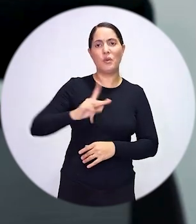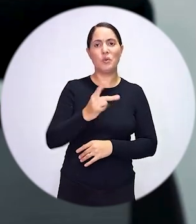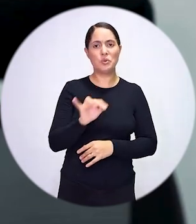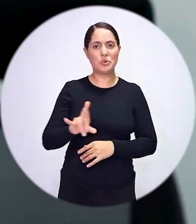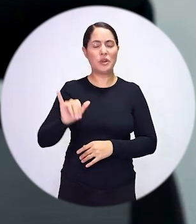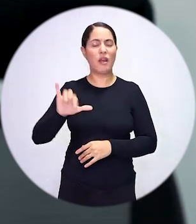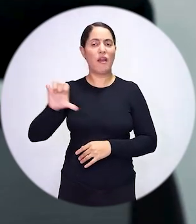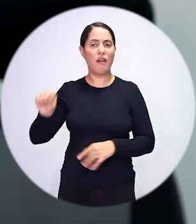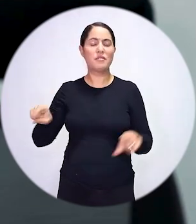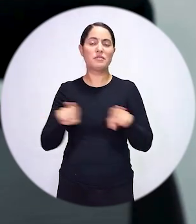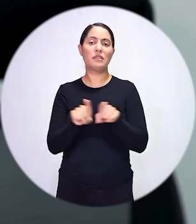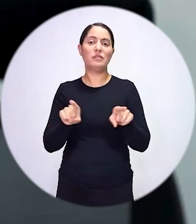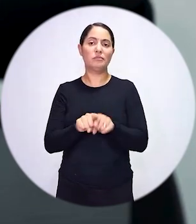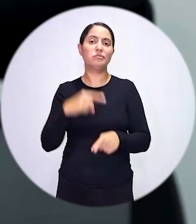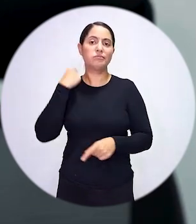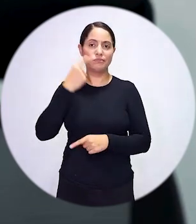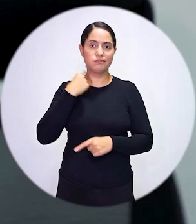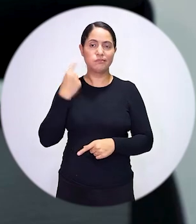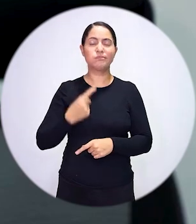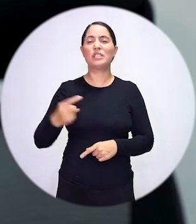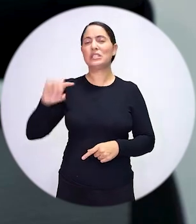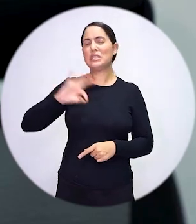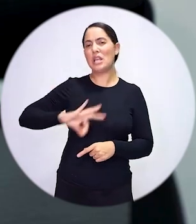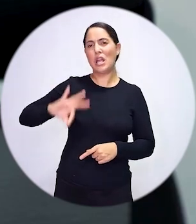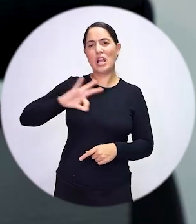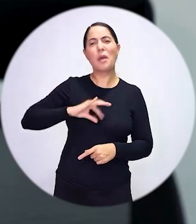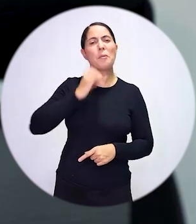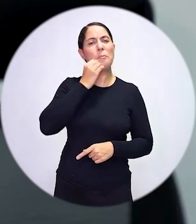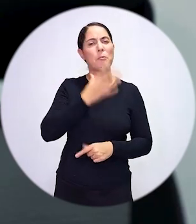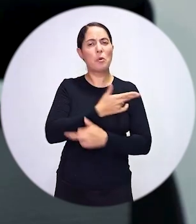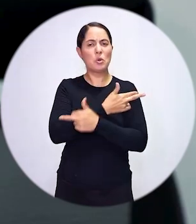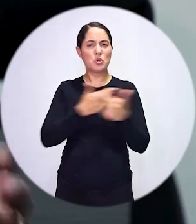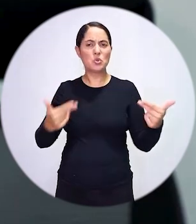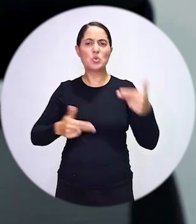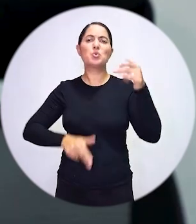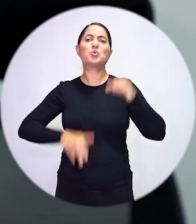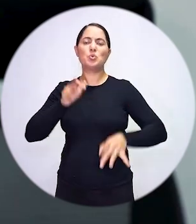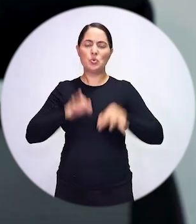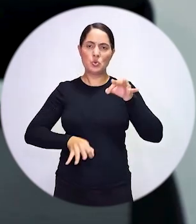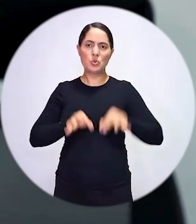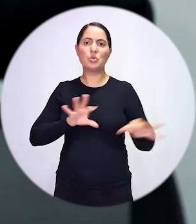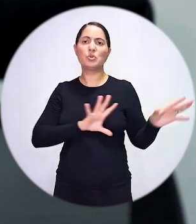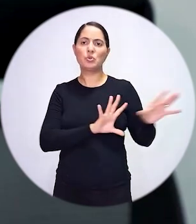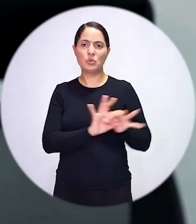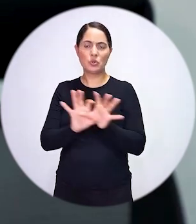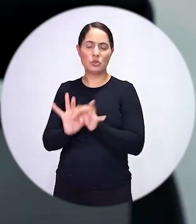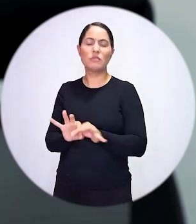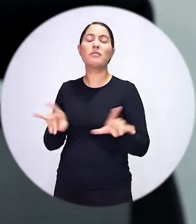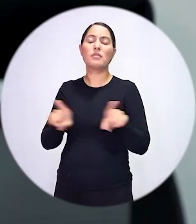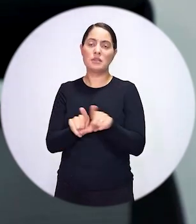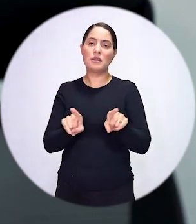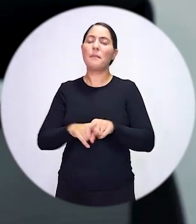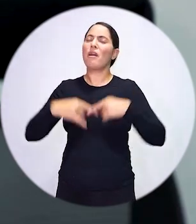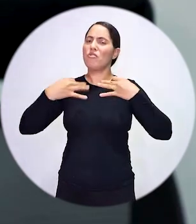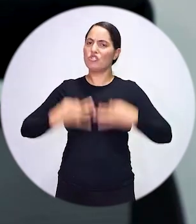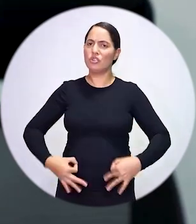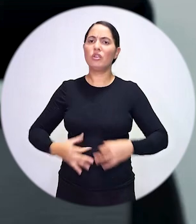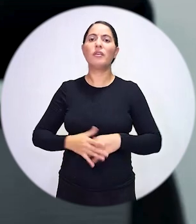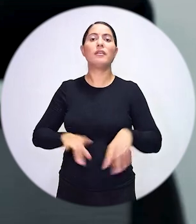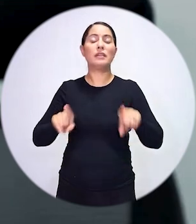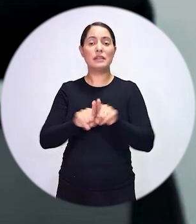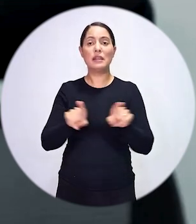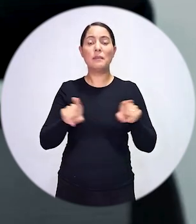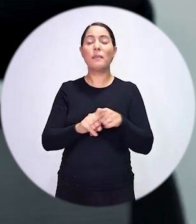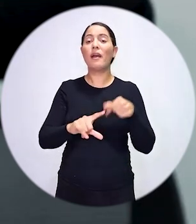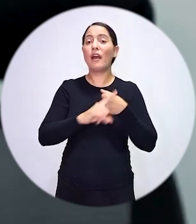prerrogativas, valorização dos honorários profissionais, dos honorários advocatícios, advogado bem remunerado é uma questão de justiça, honorários dignos é uma